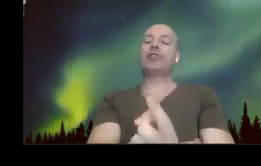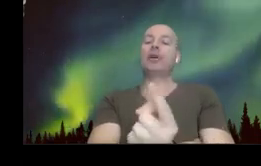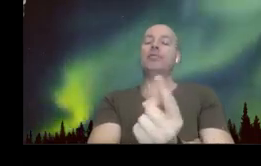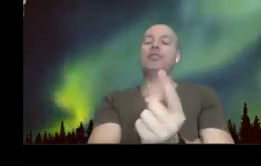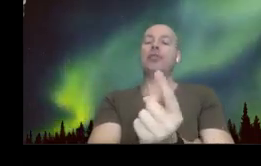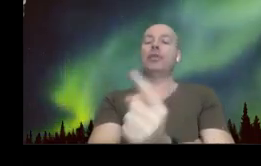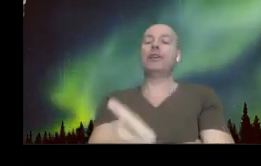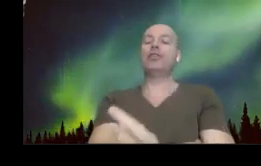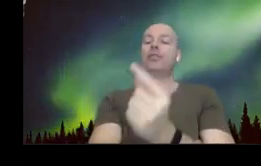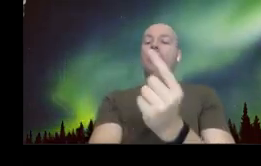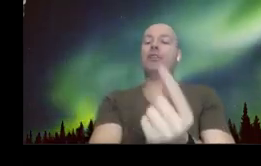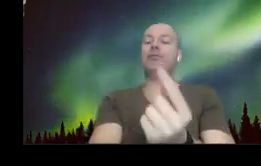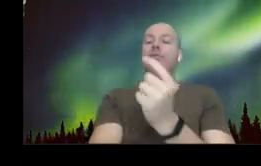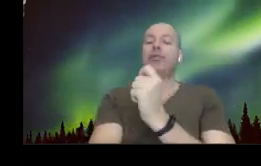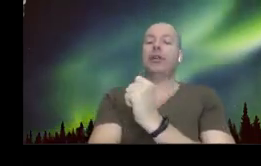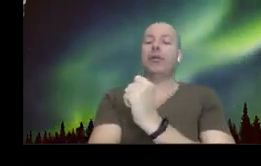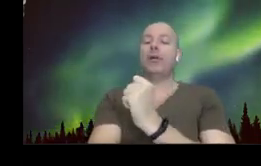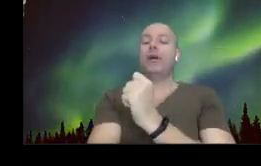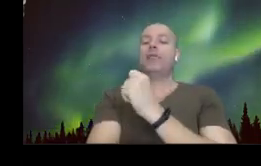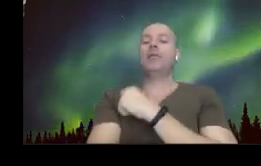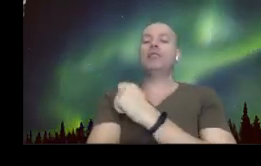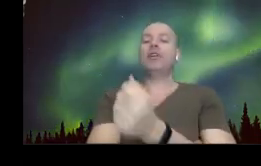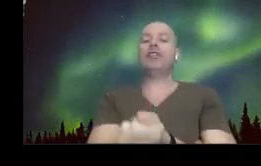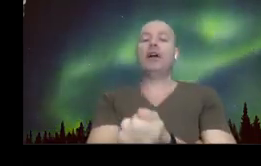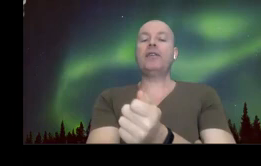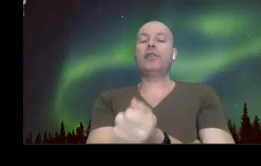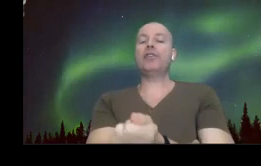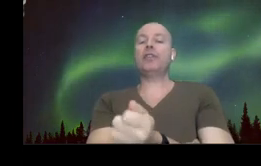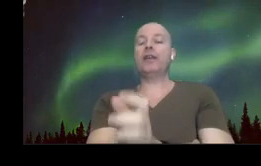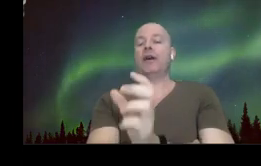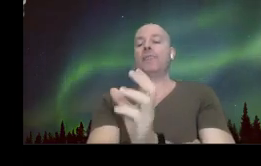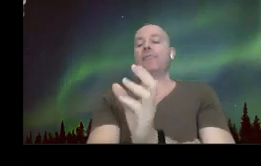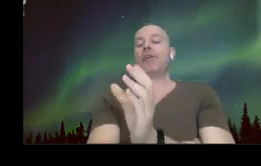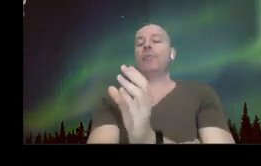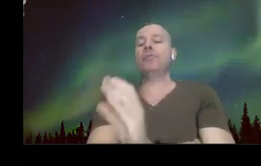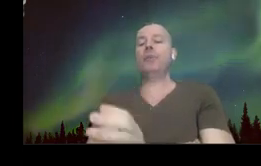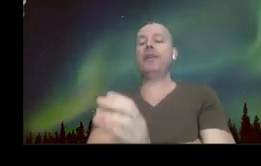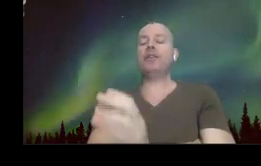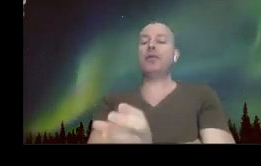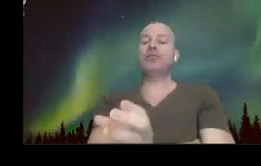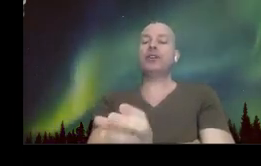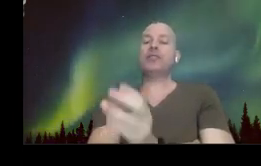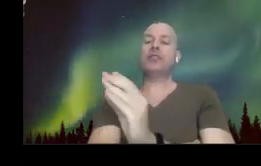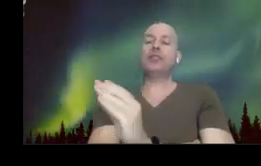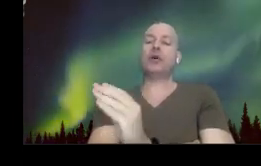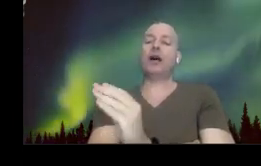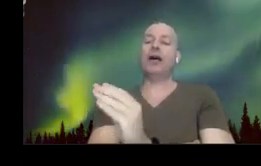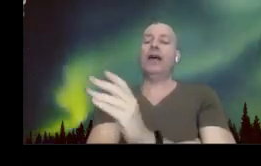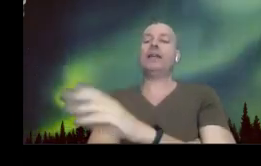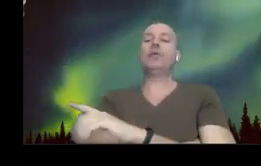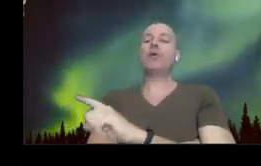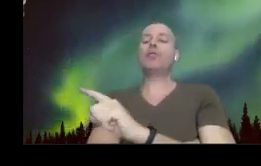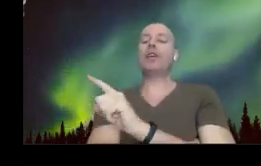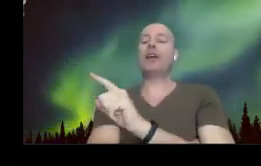a sua chance de conectividade funcional. Vamos imaginar que você tenha uma espécie que consiga se